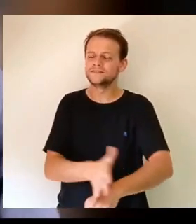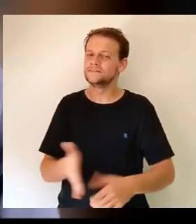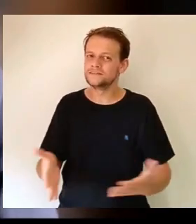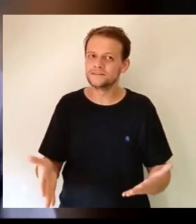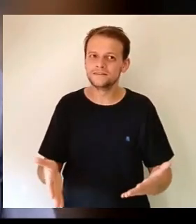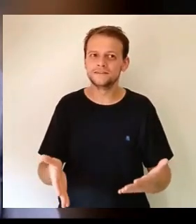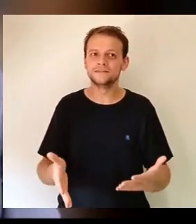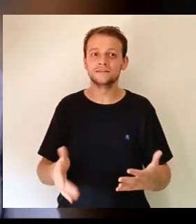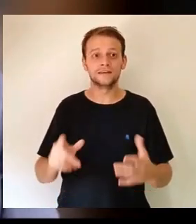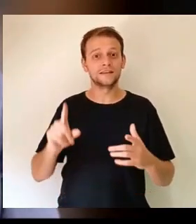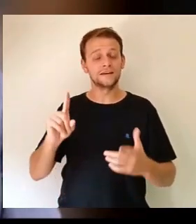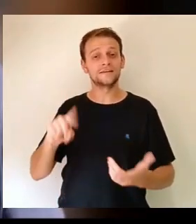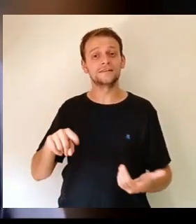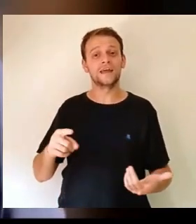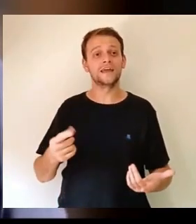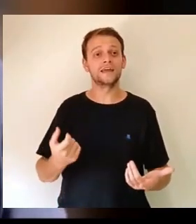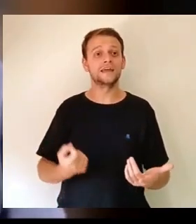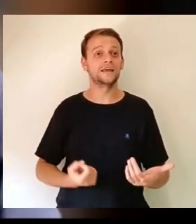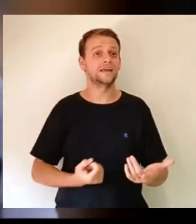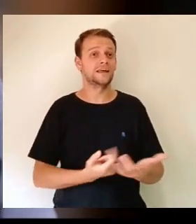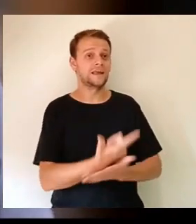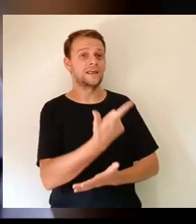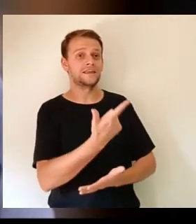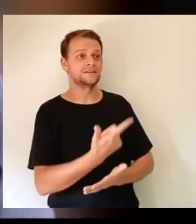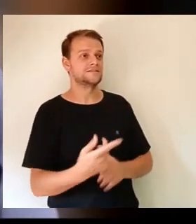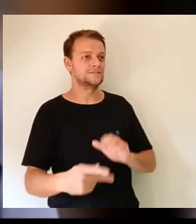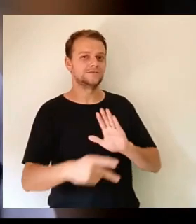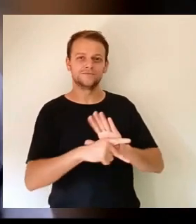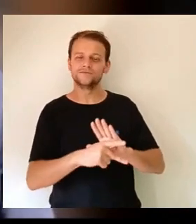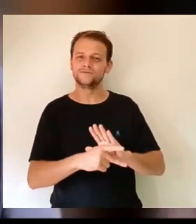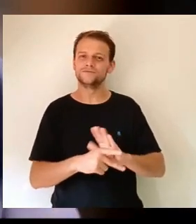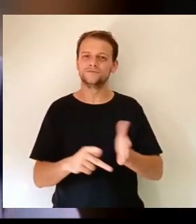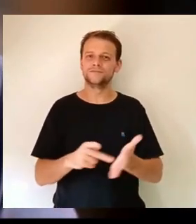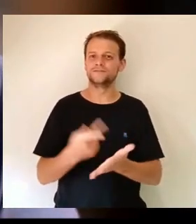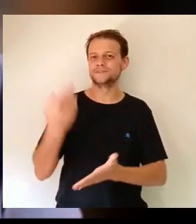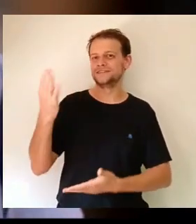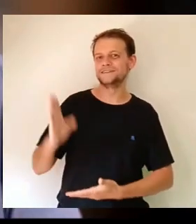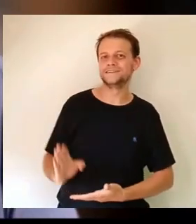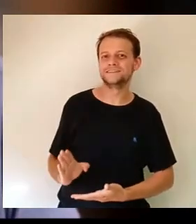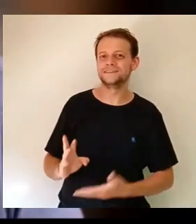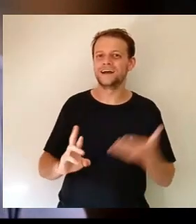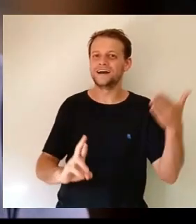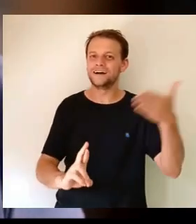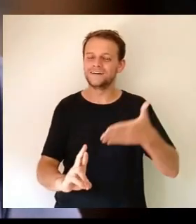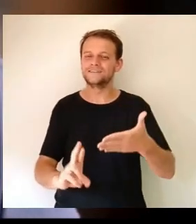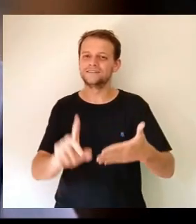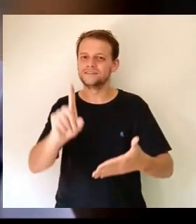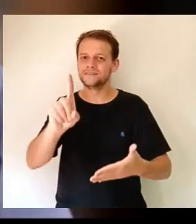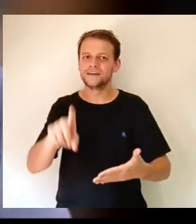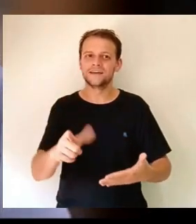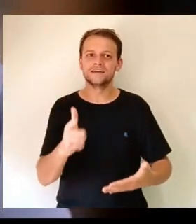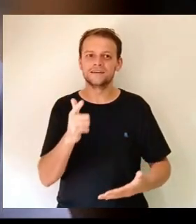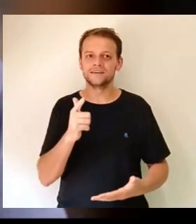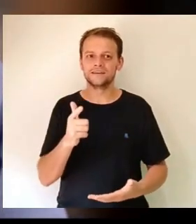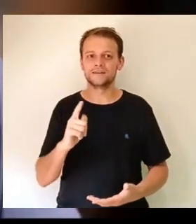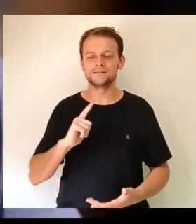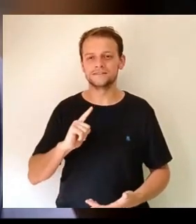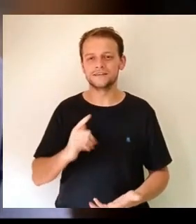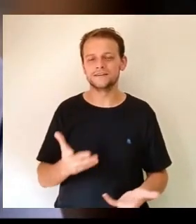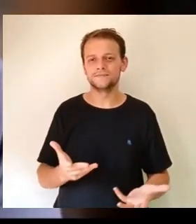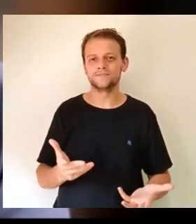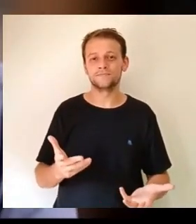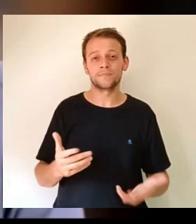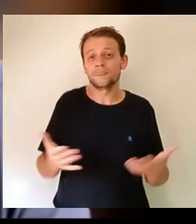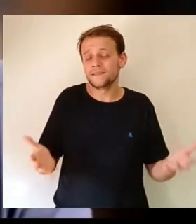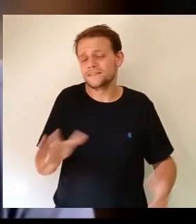com o racismo, ou coisa assim. Então ele foi lá e comprou um livro de hino nacional com um material de referência, né? Porque para